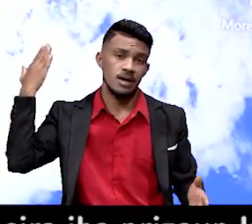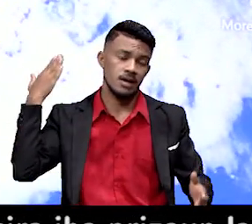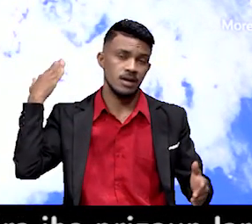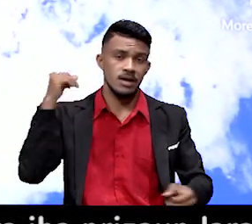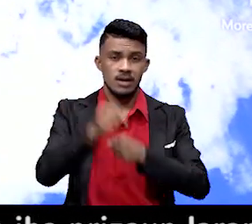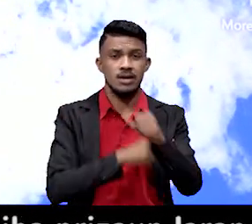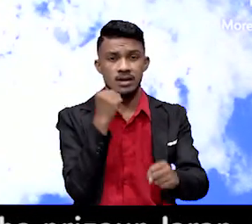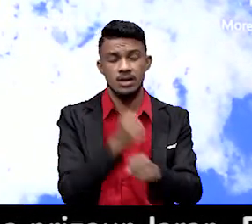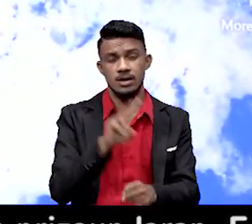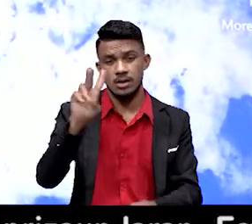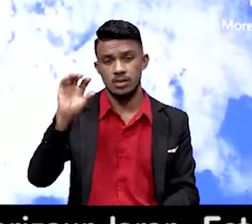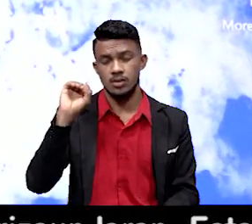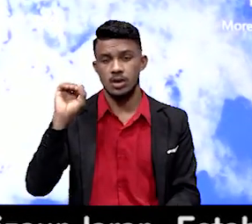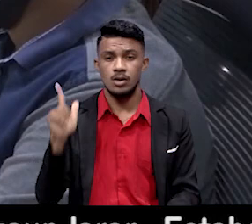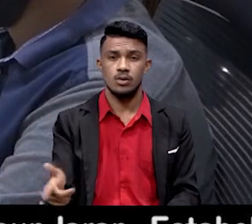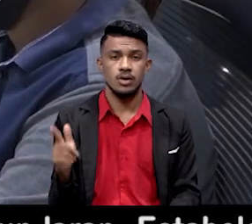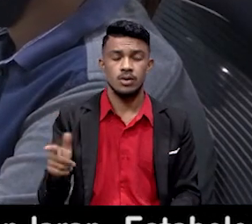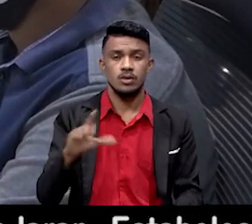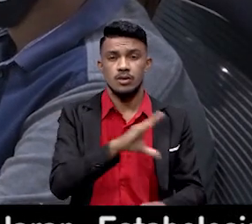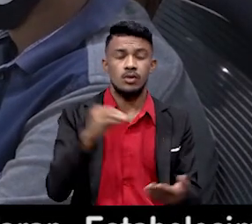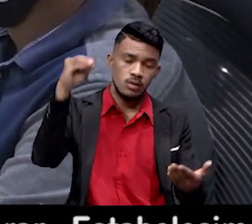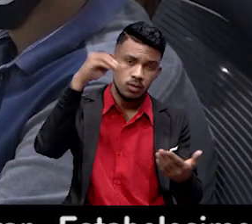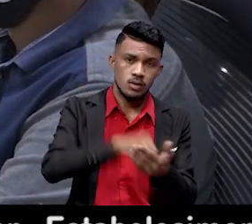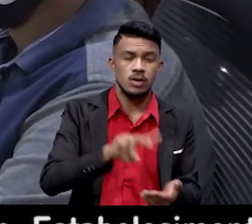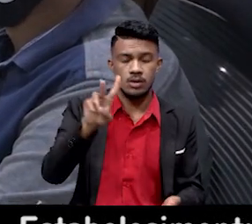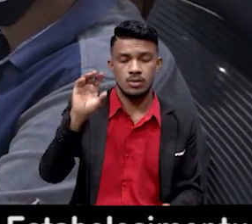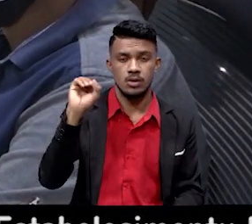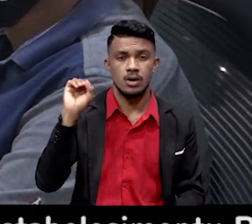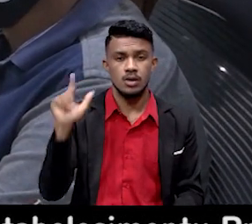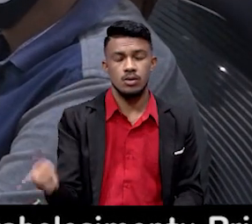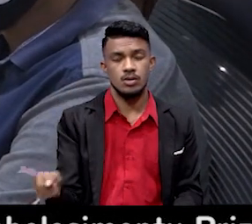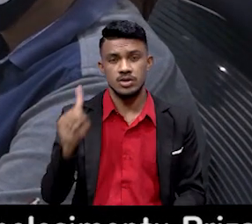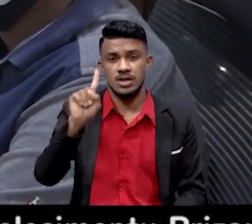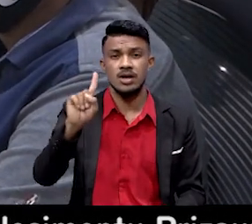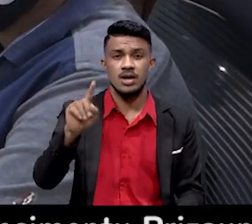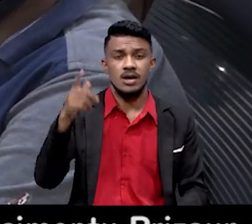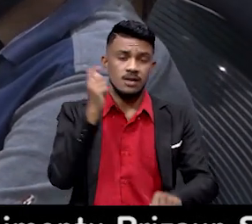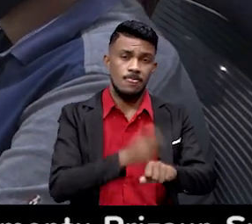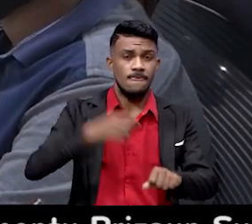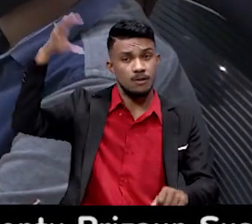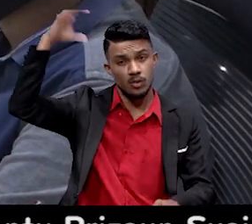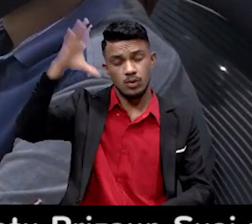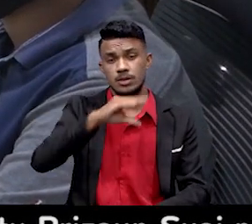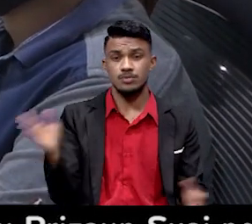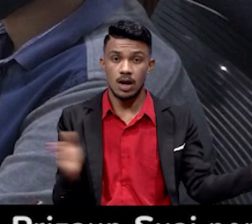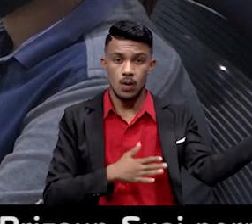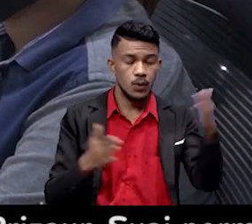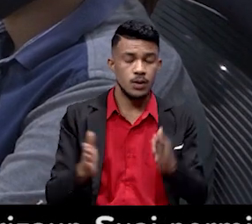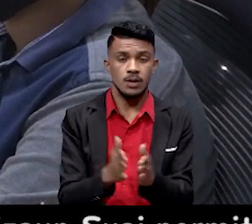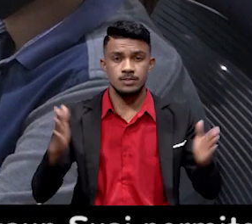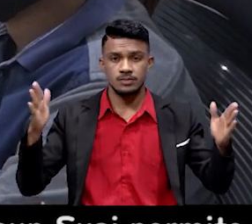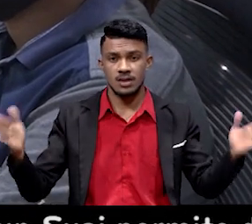tina rihun rua rua nulu to tina rihun rua rua nulu resin ida no La Niña ne be atu forma ia tendência atu